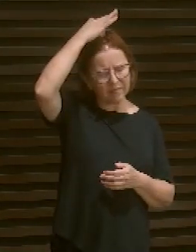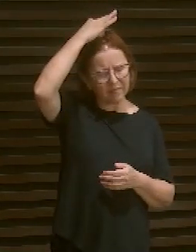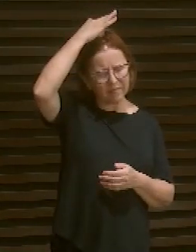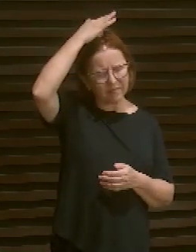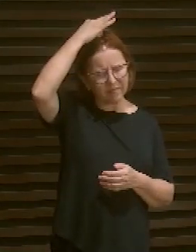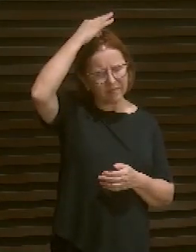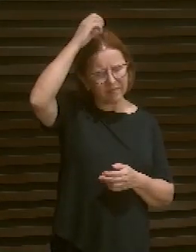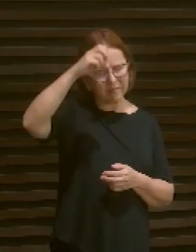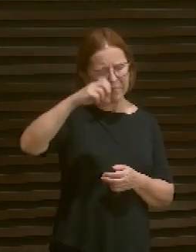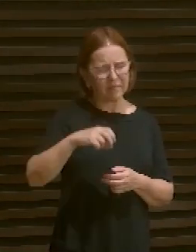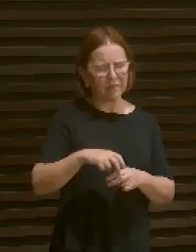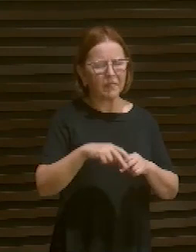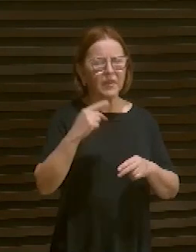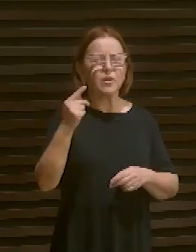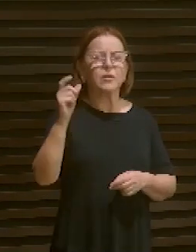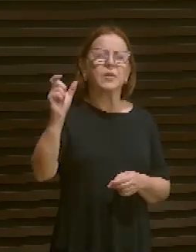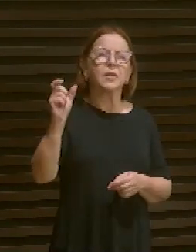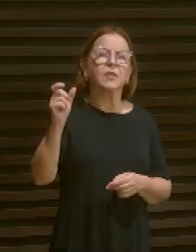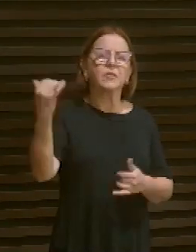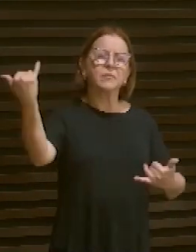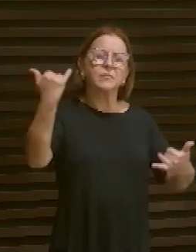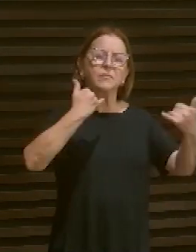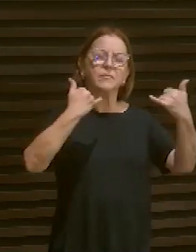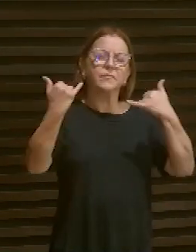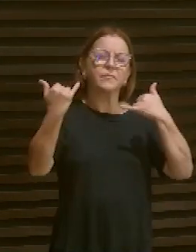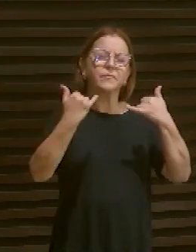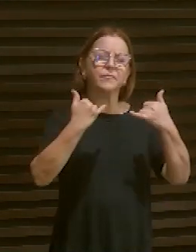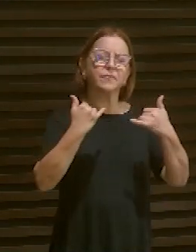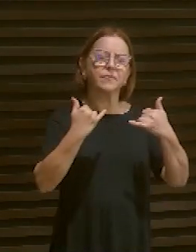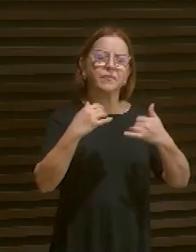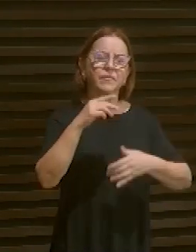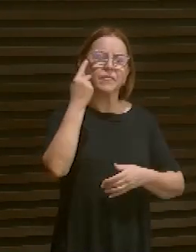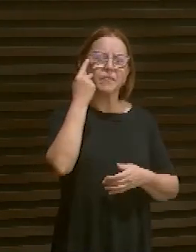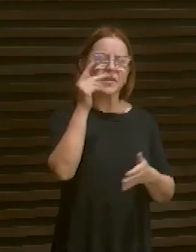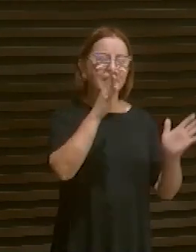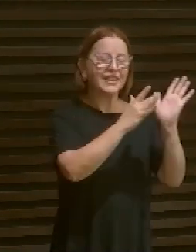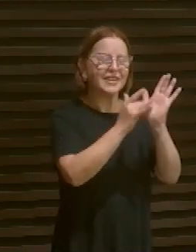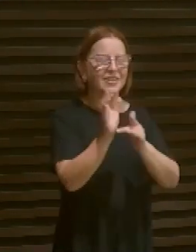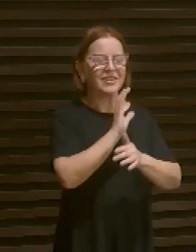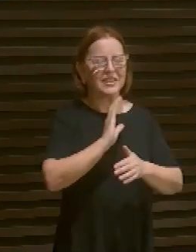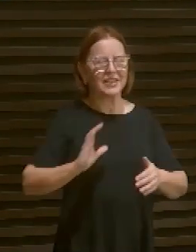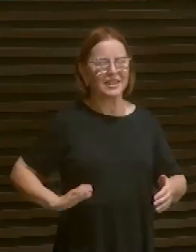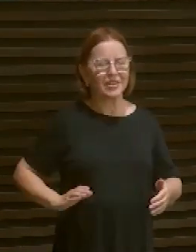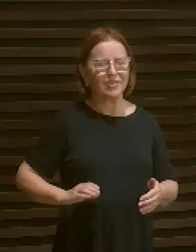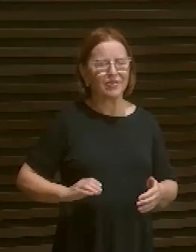e que pela Tua palavra Tu nos fales, para que Jesus Cristo seja